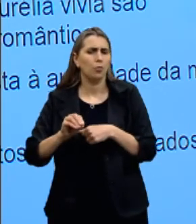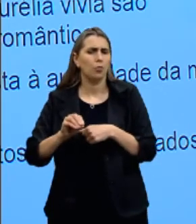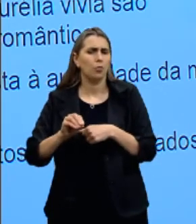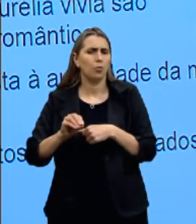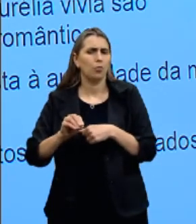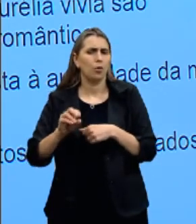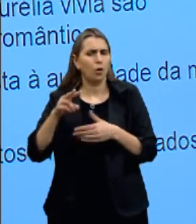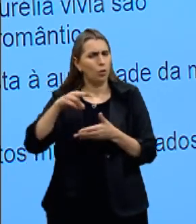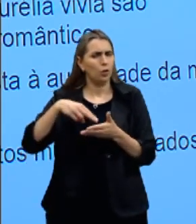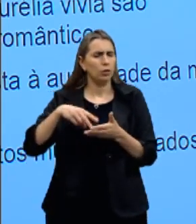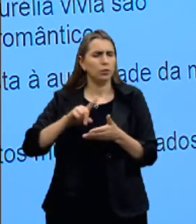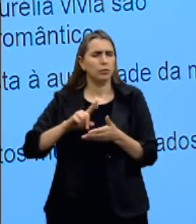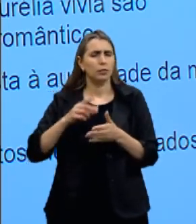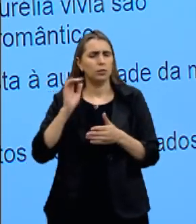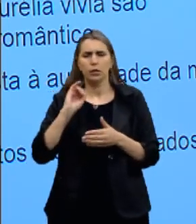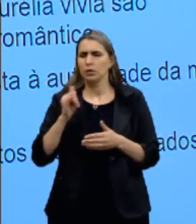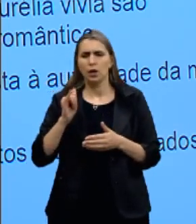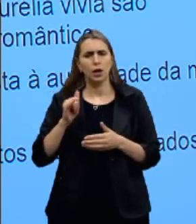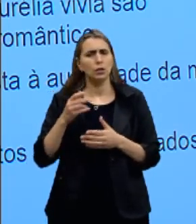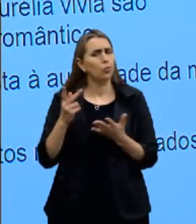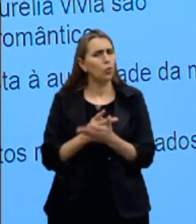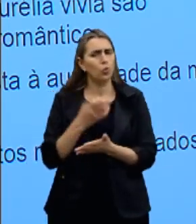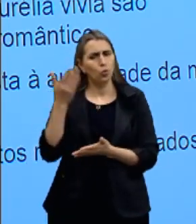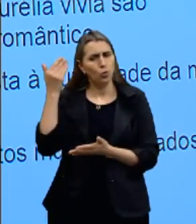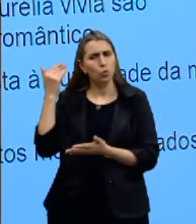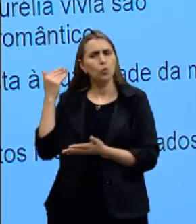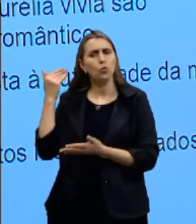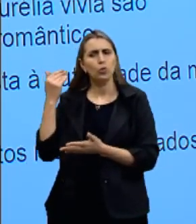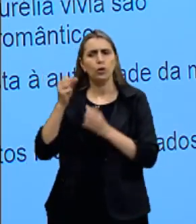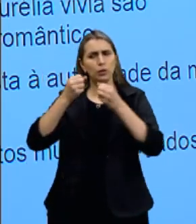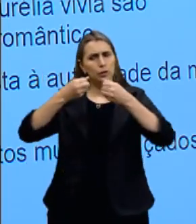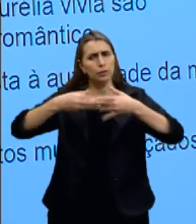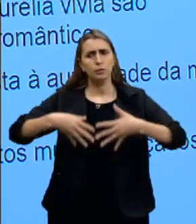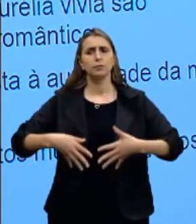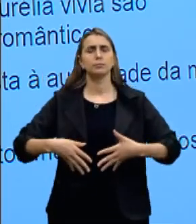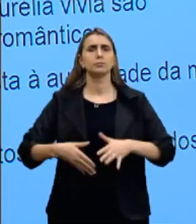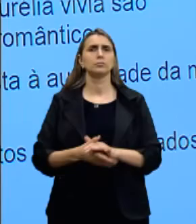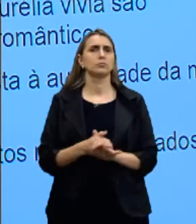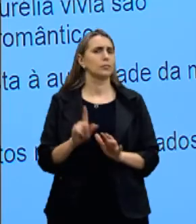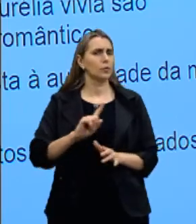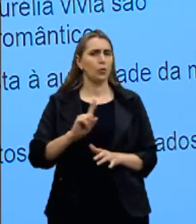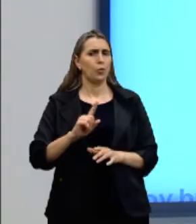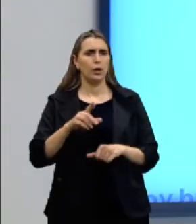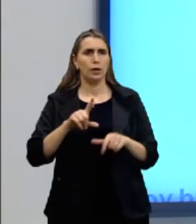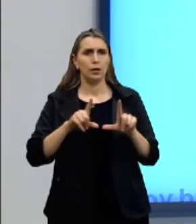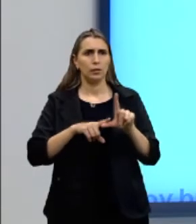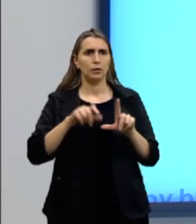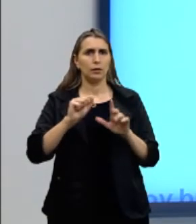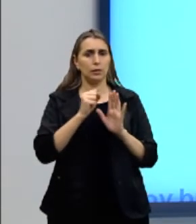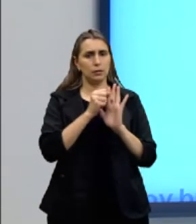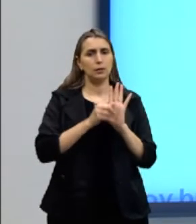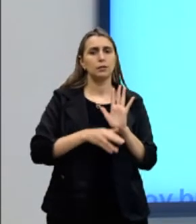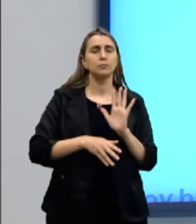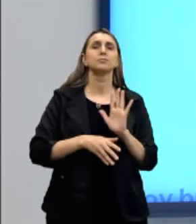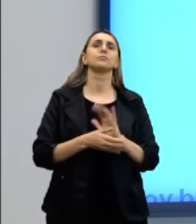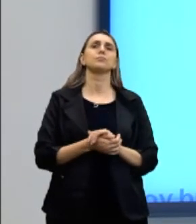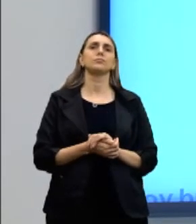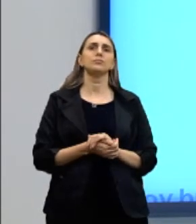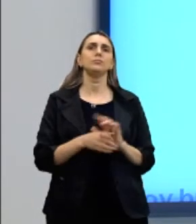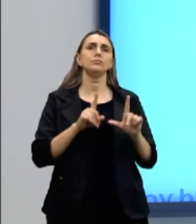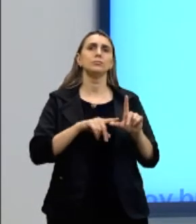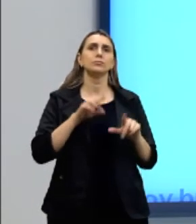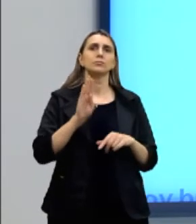levar o leitor Não ele tá narrando aquele fato ali ela é extremamente descritivo não é a letra a letra b